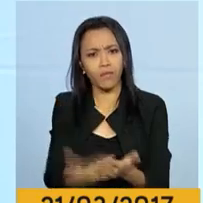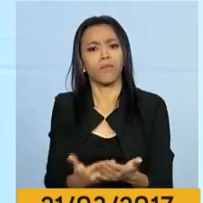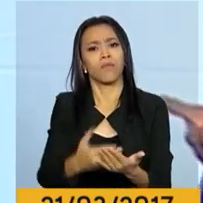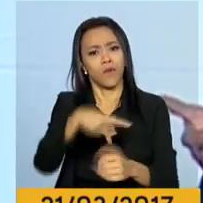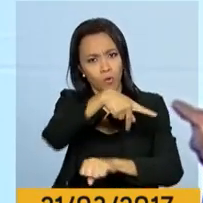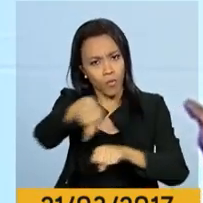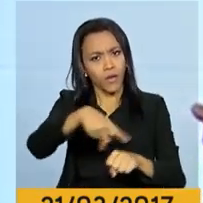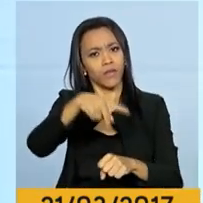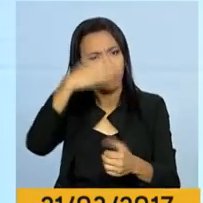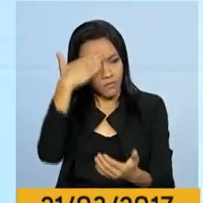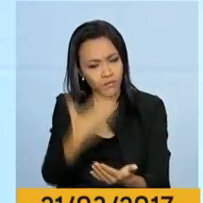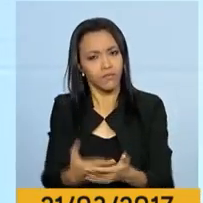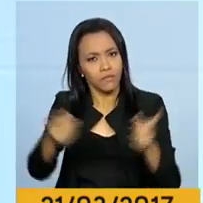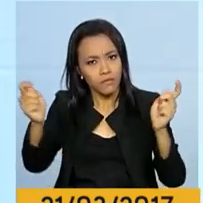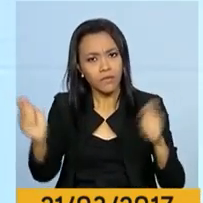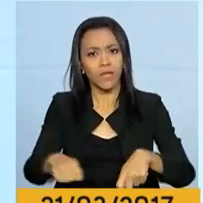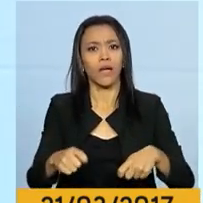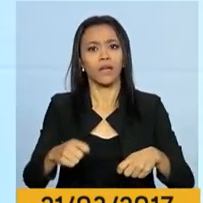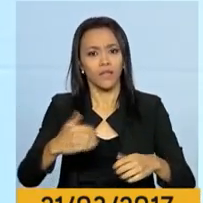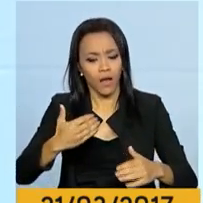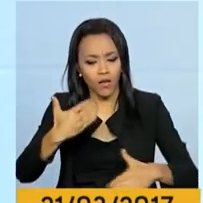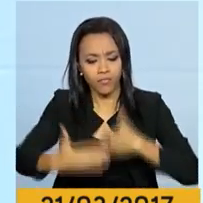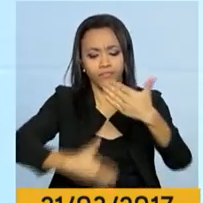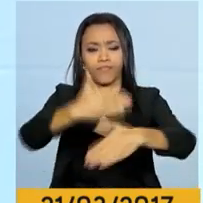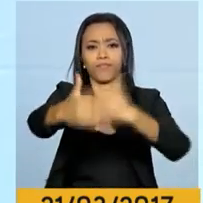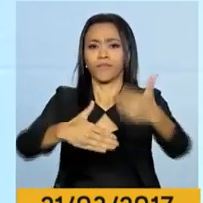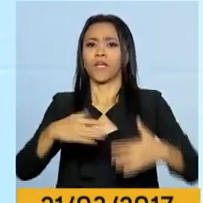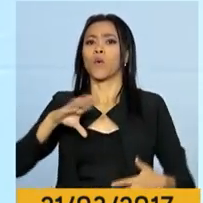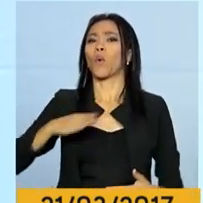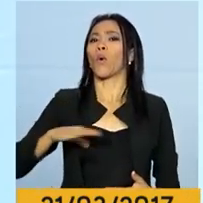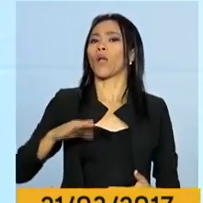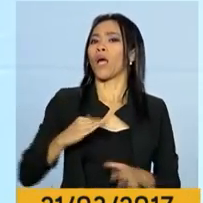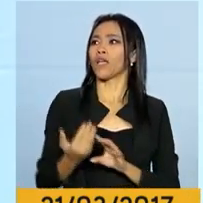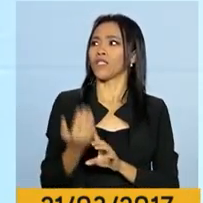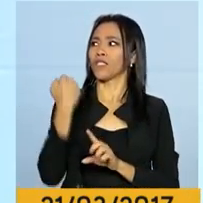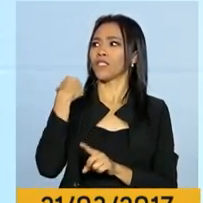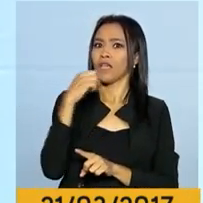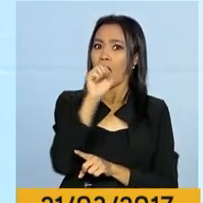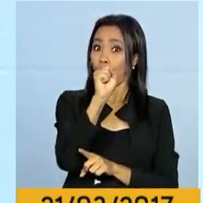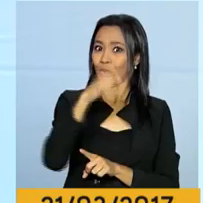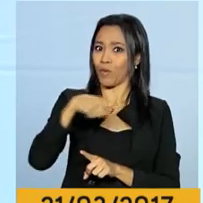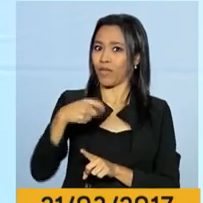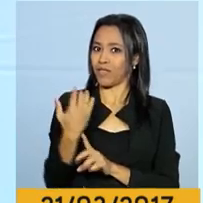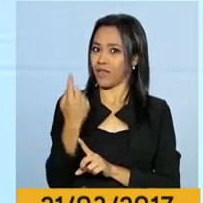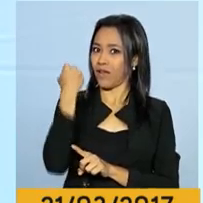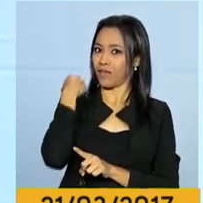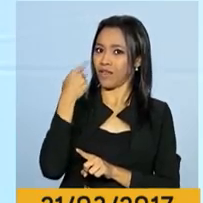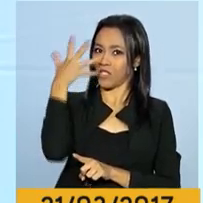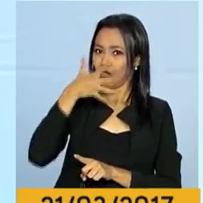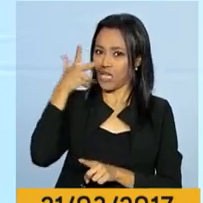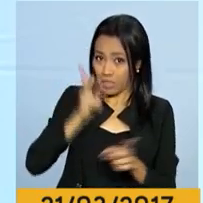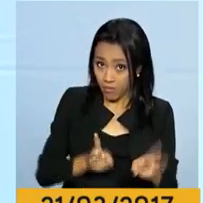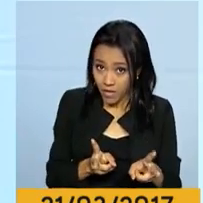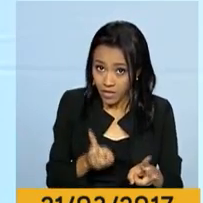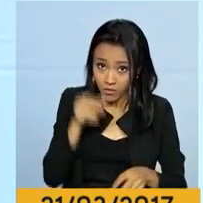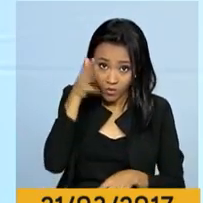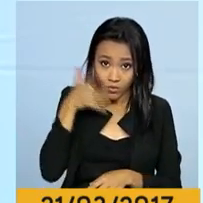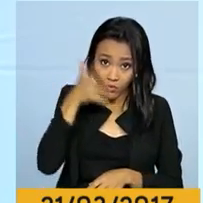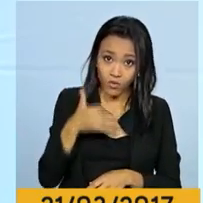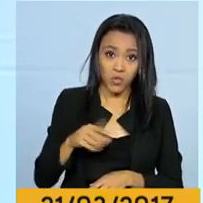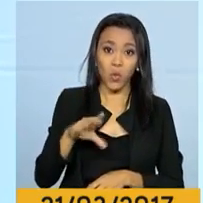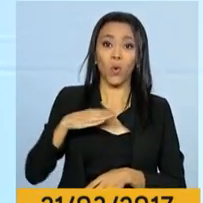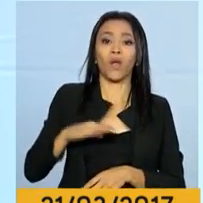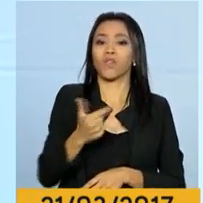está renascendo. Eu não teria coragem de fazer esse discurso há 8 meses atrás, confesso aos senhores, não é? Mas hoje